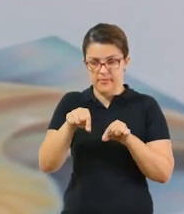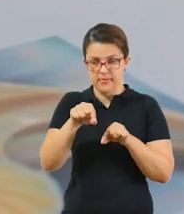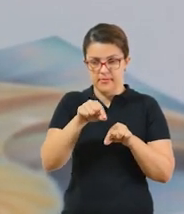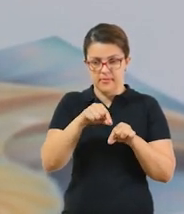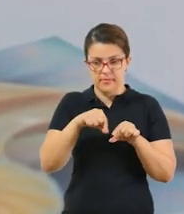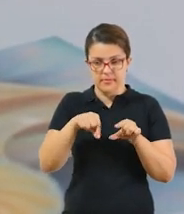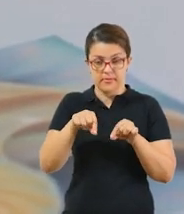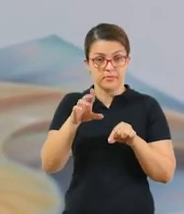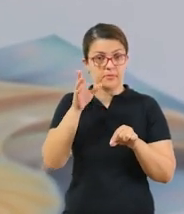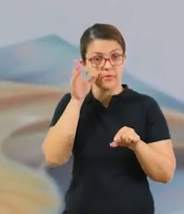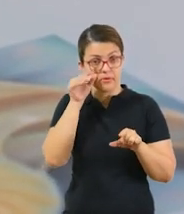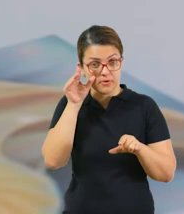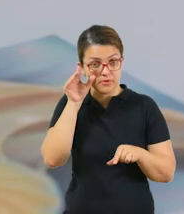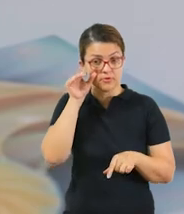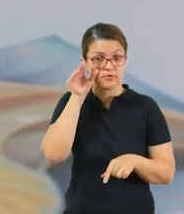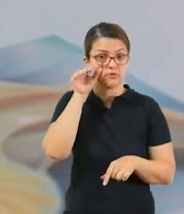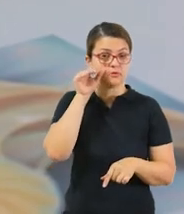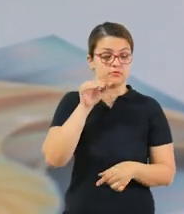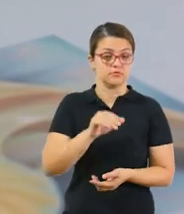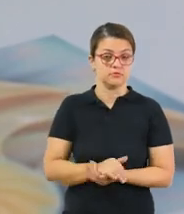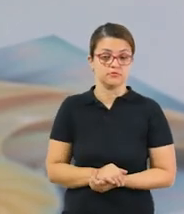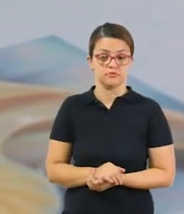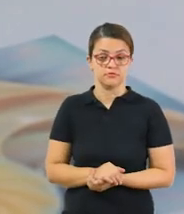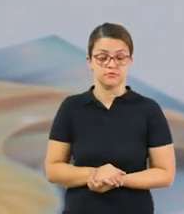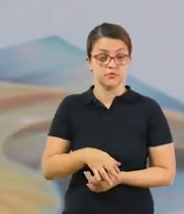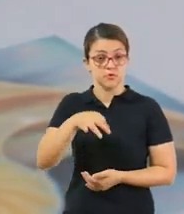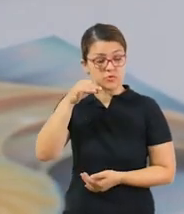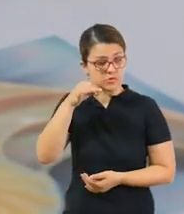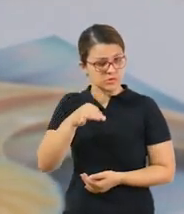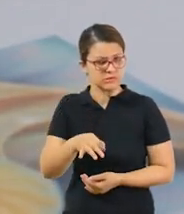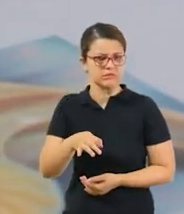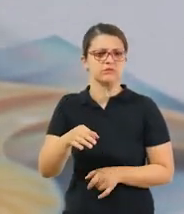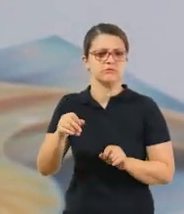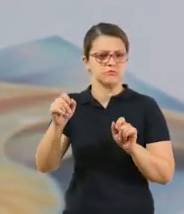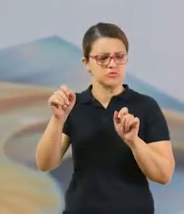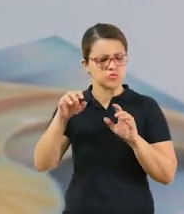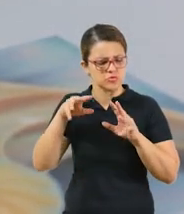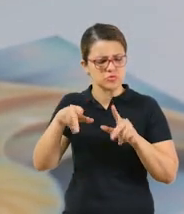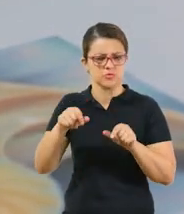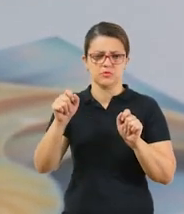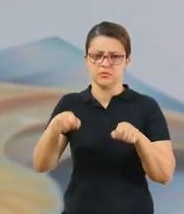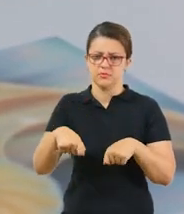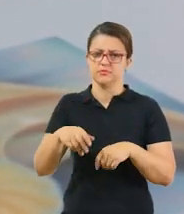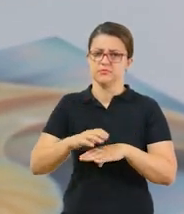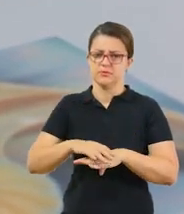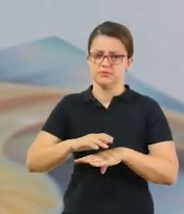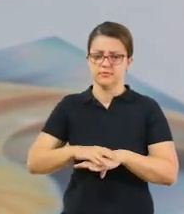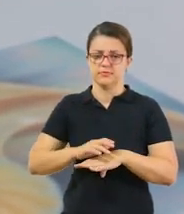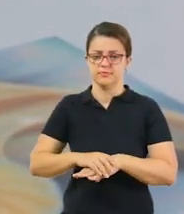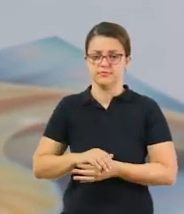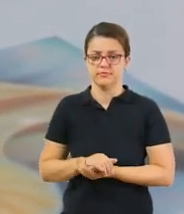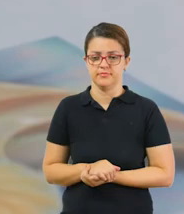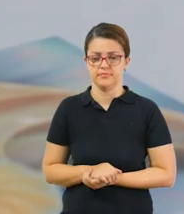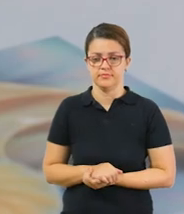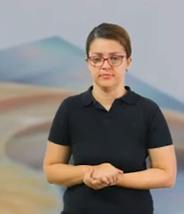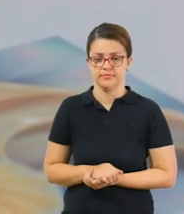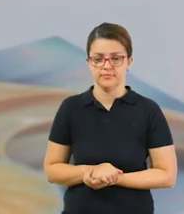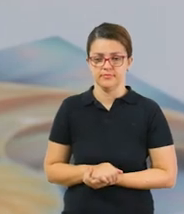torna-se um trabalho bem interessante tá eu tenho certeza que todos conseguiram fazer